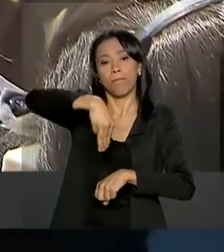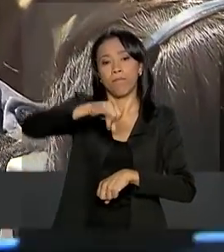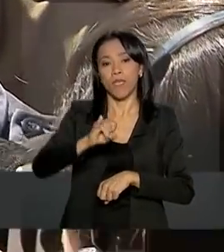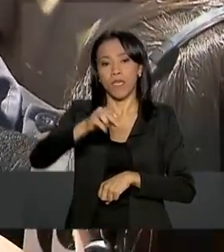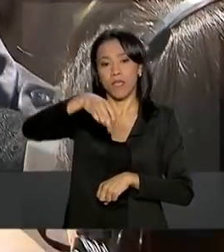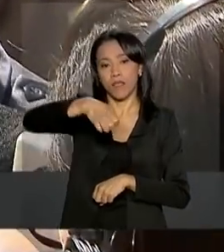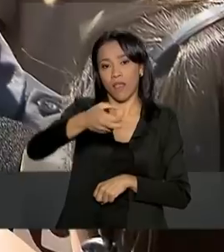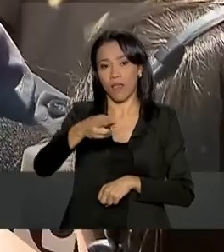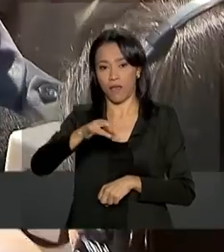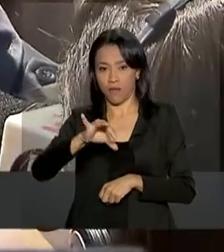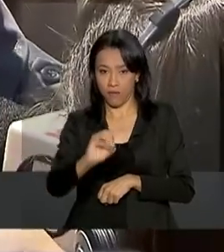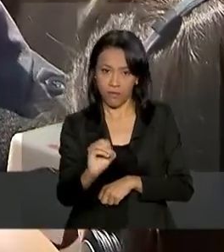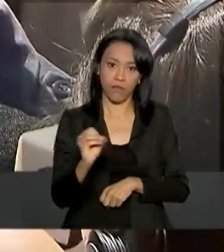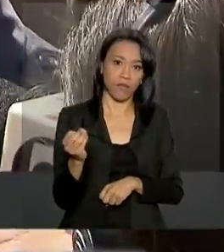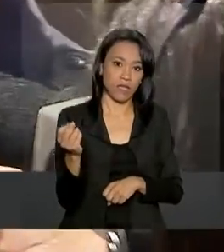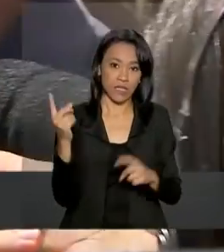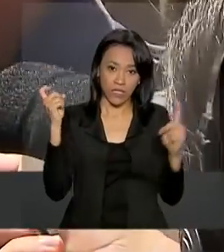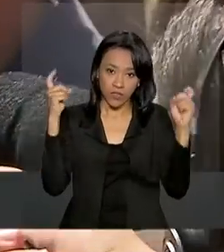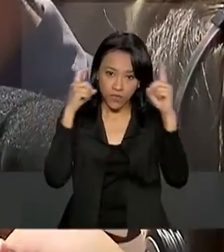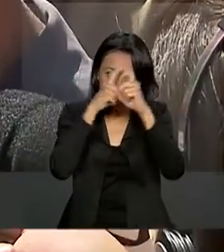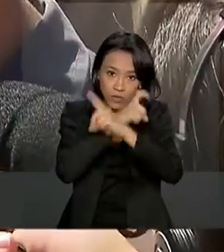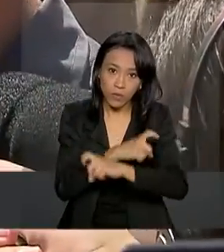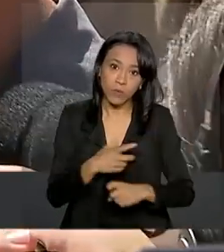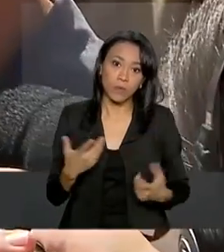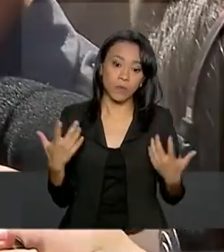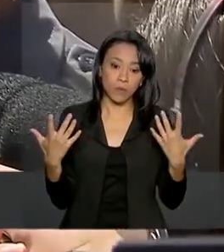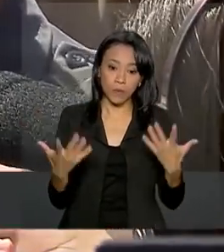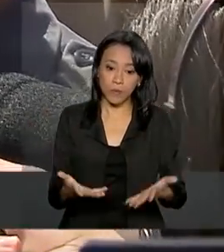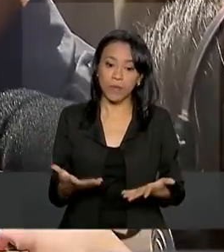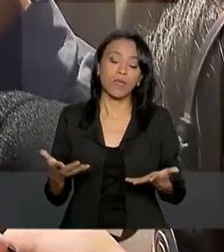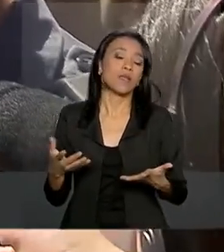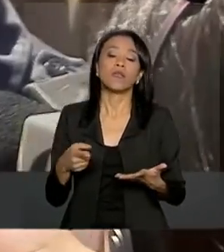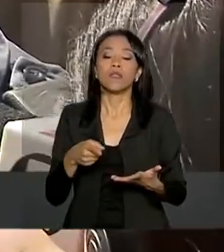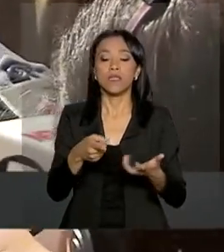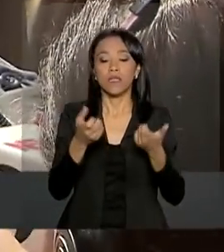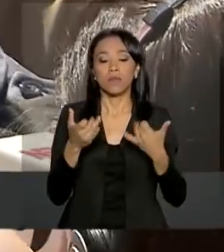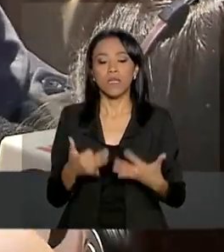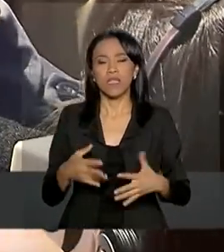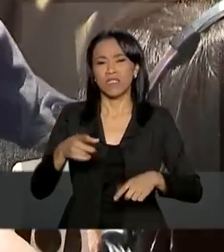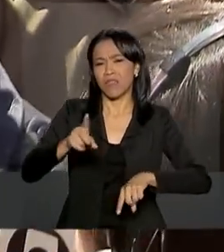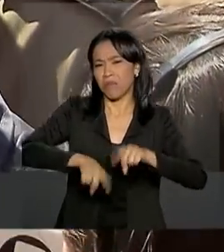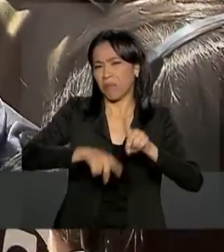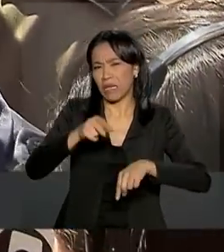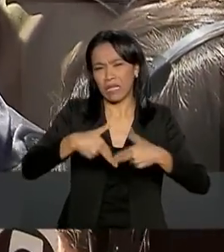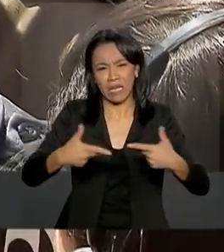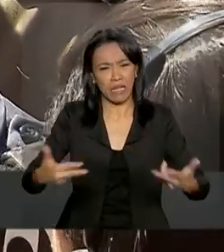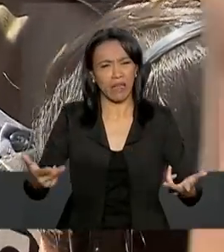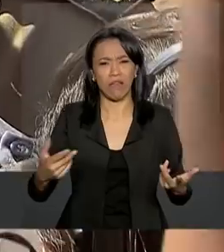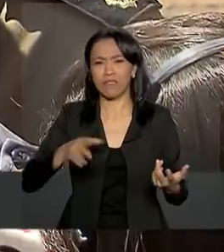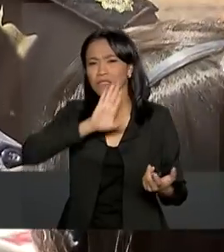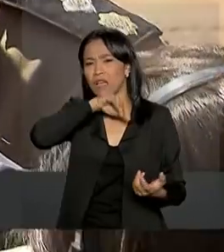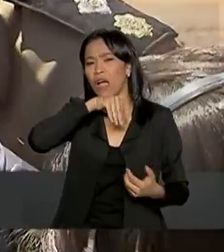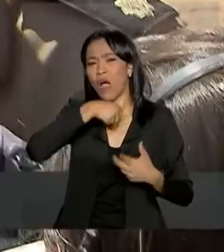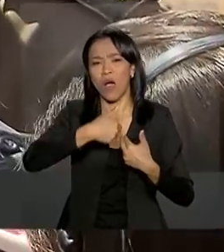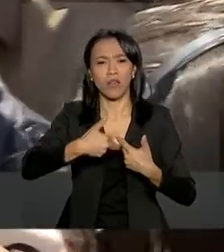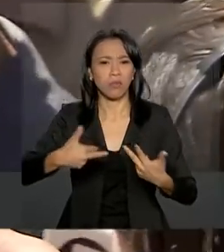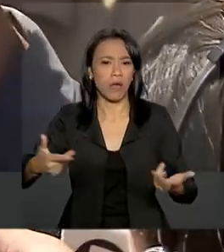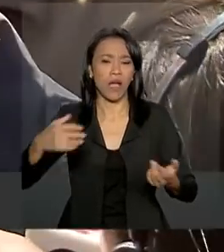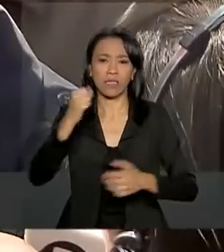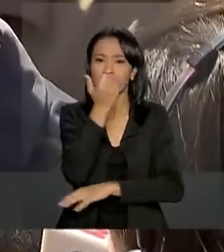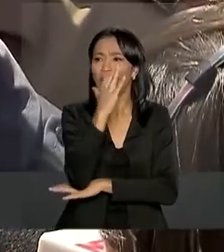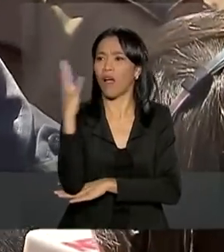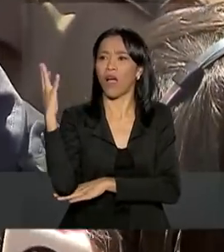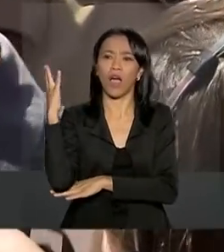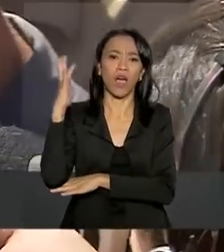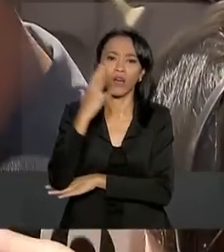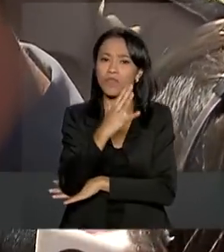com uma barragem, né, que dentro da área quente a gente trabalha com desde matéria orgânica envolvendo animais, plantas, também pessoas, então